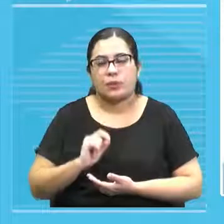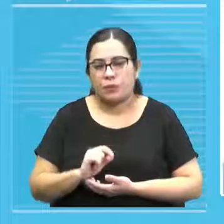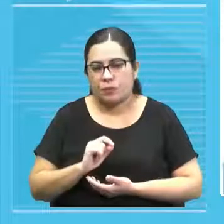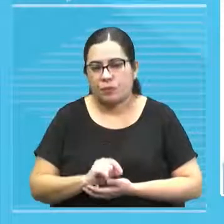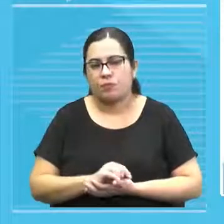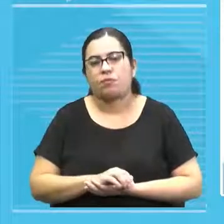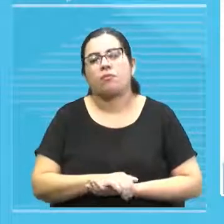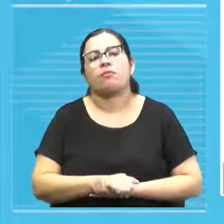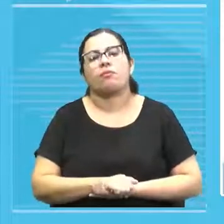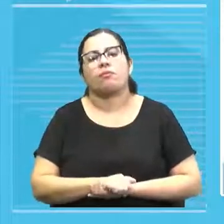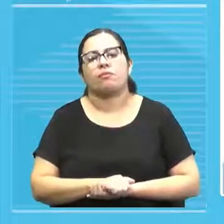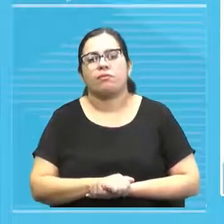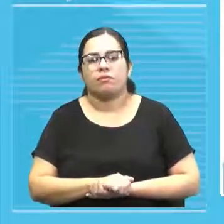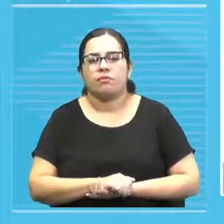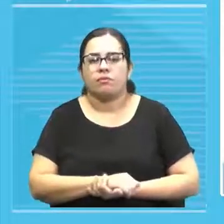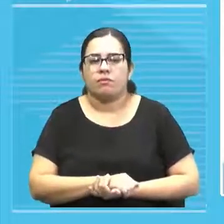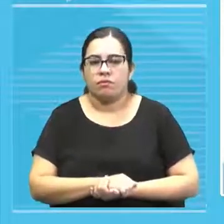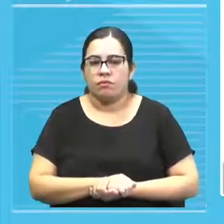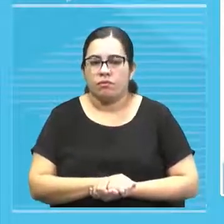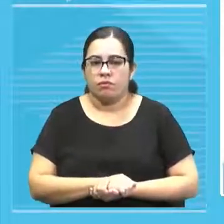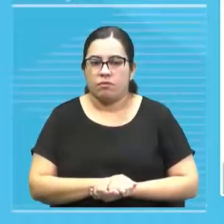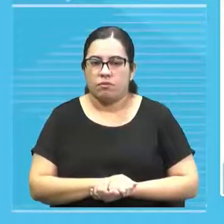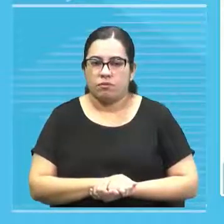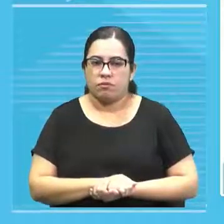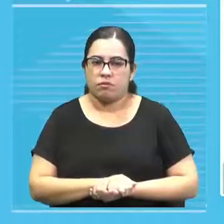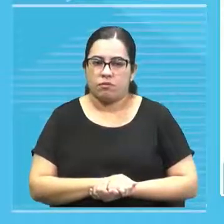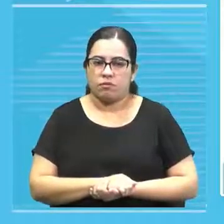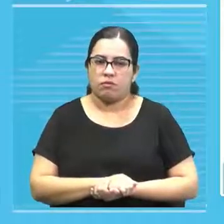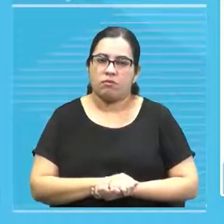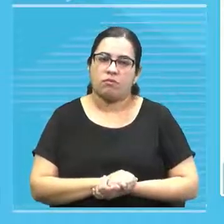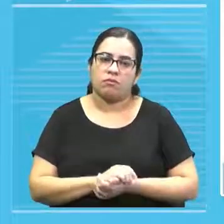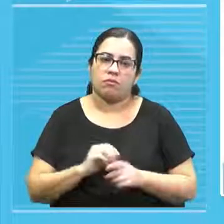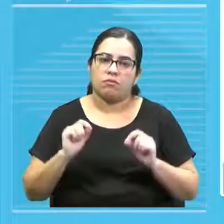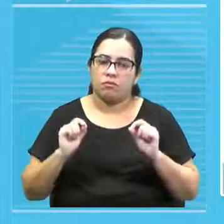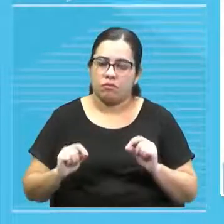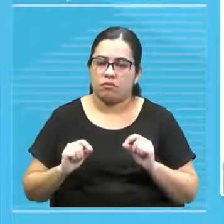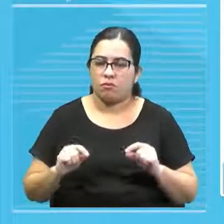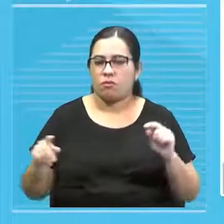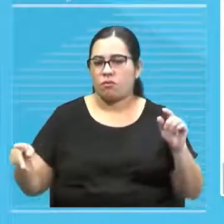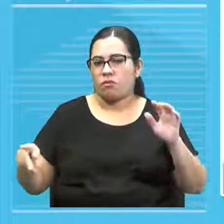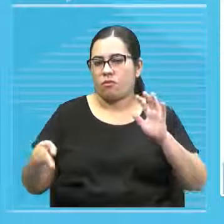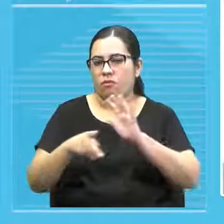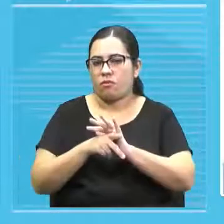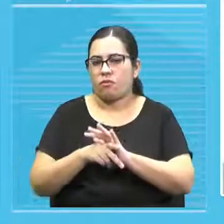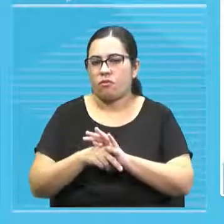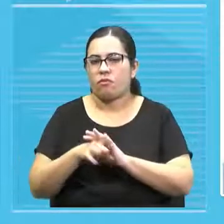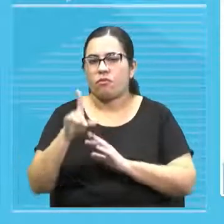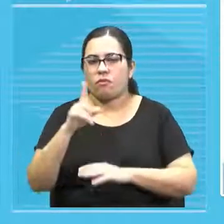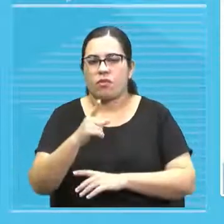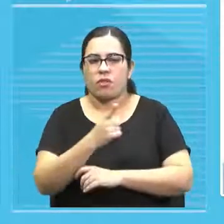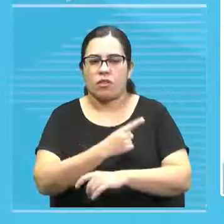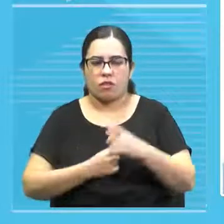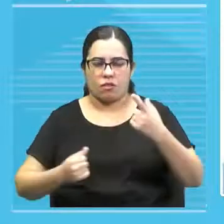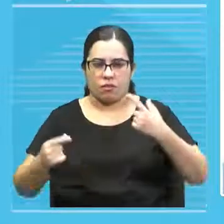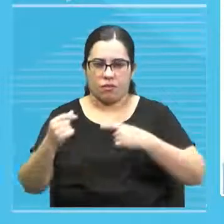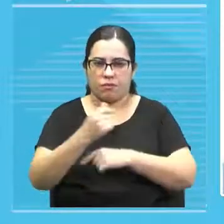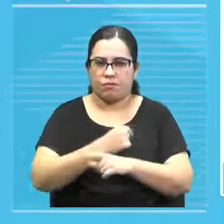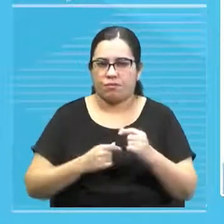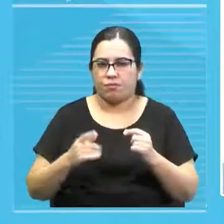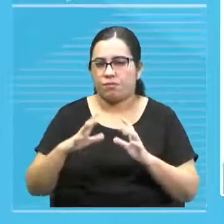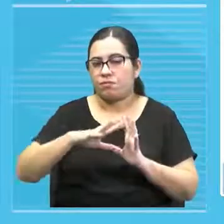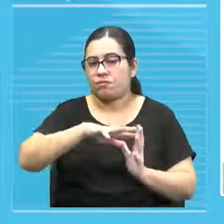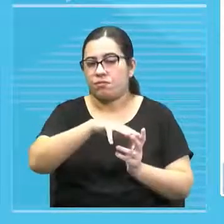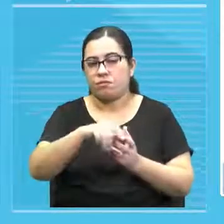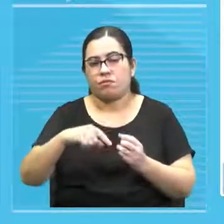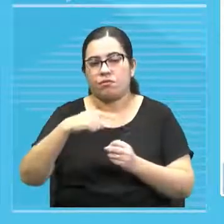percebam a é um é um impacto forte na economia ó a